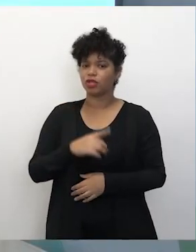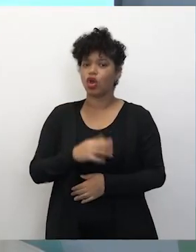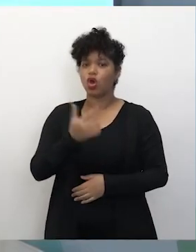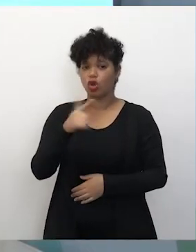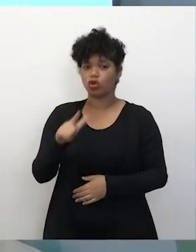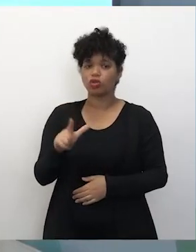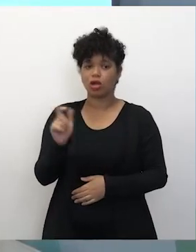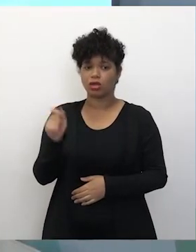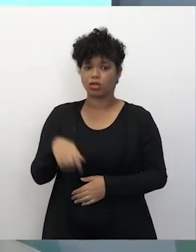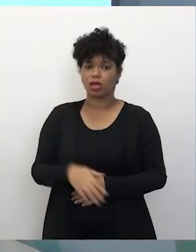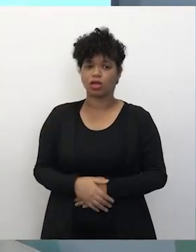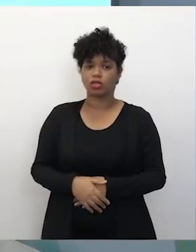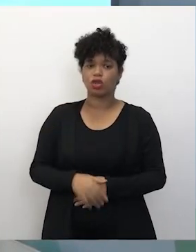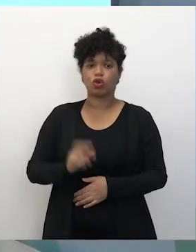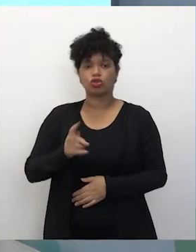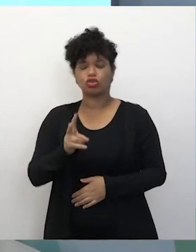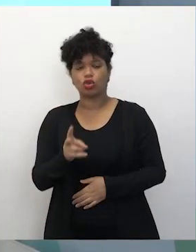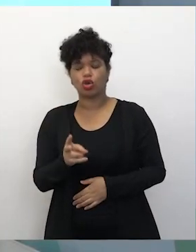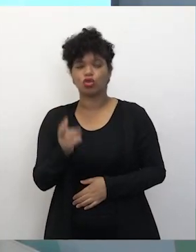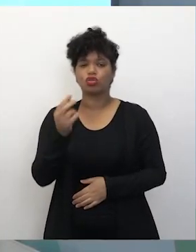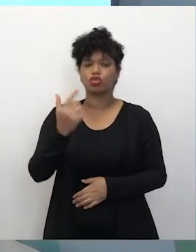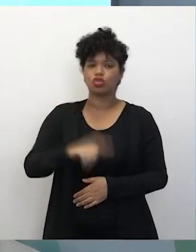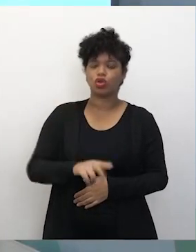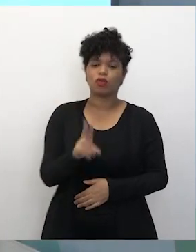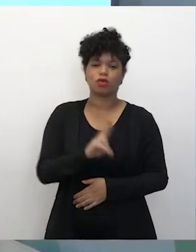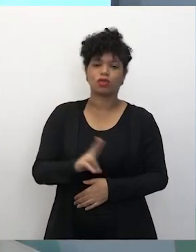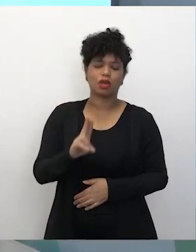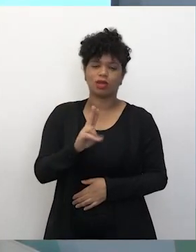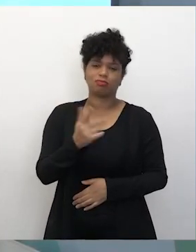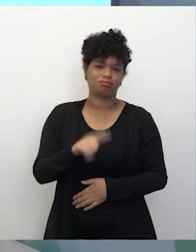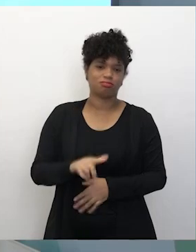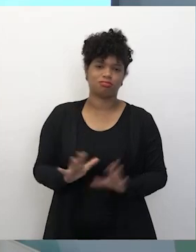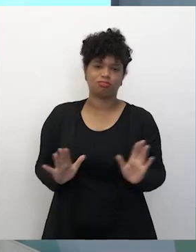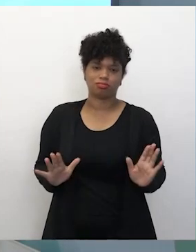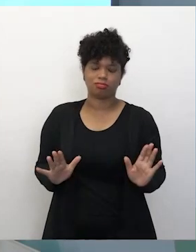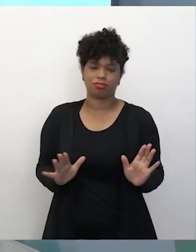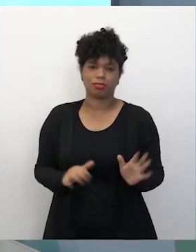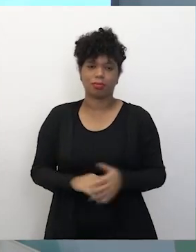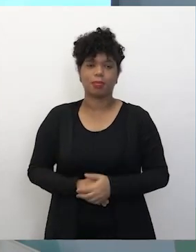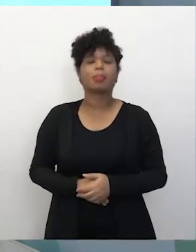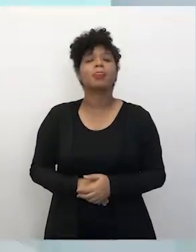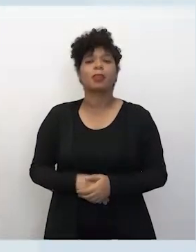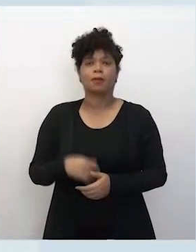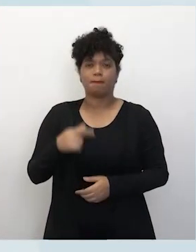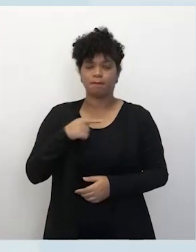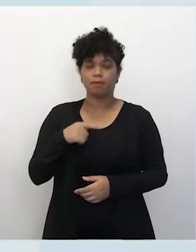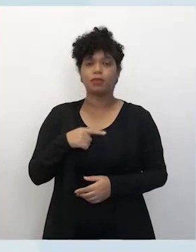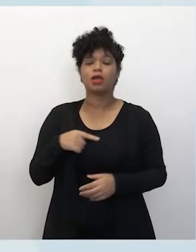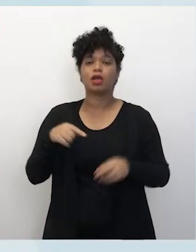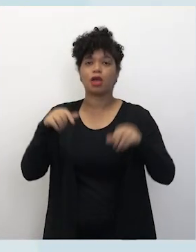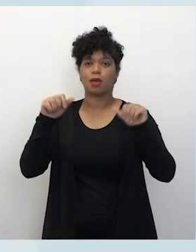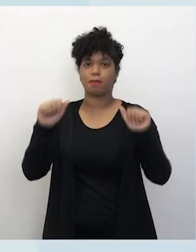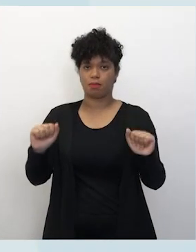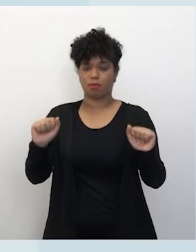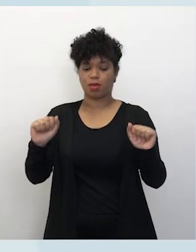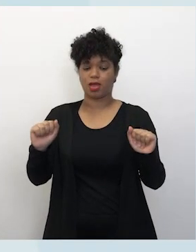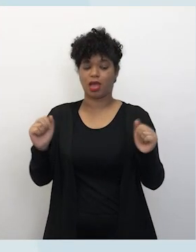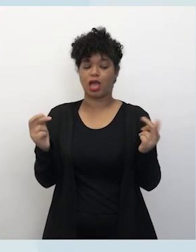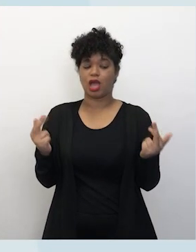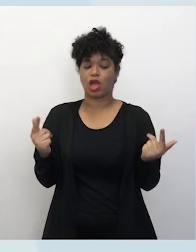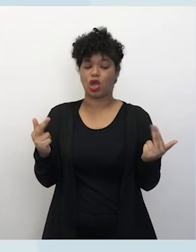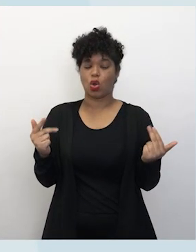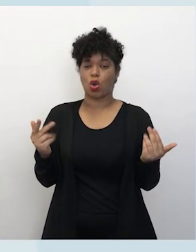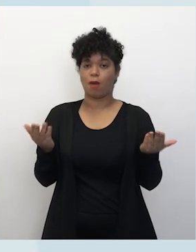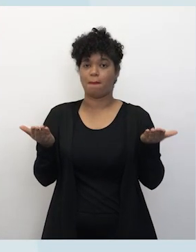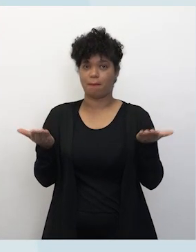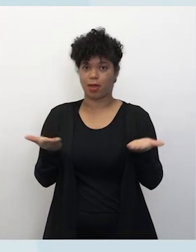né? Manter, repetir, né? Usar novamente, enfim, tá? Então, na multiplicação entre duas potências com a mesma base, para calcular